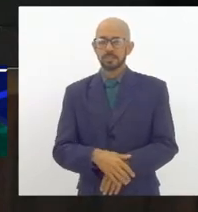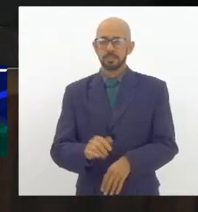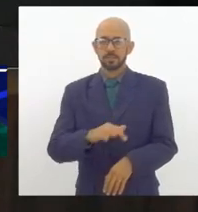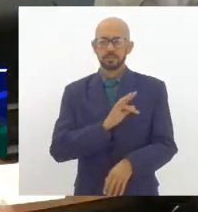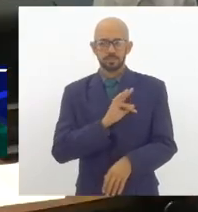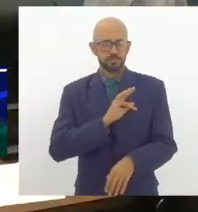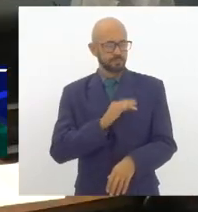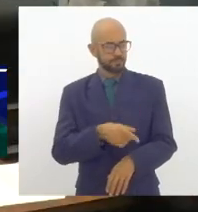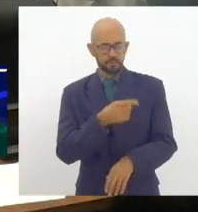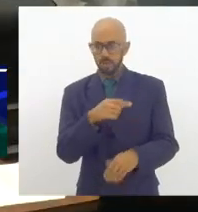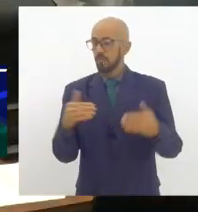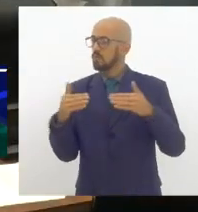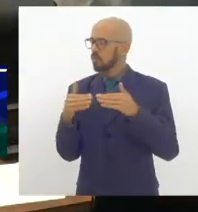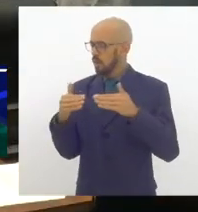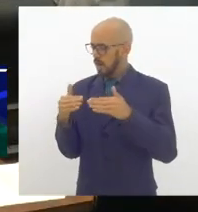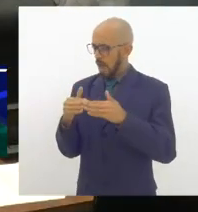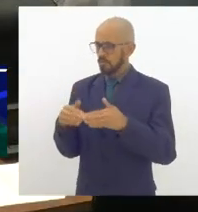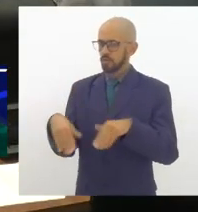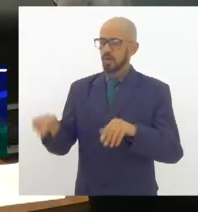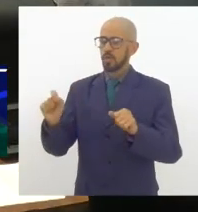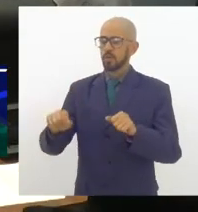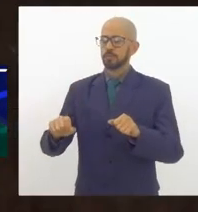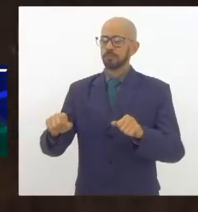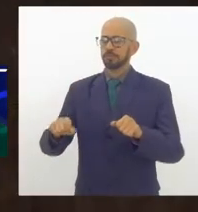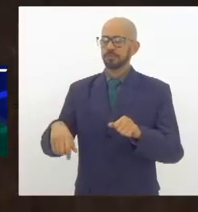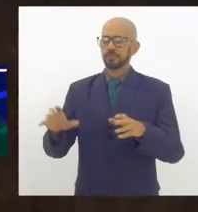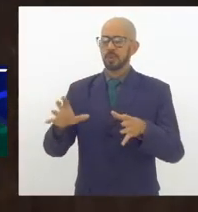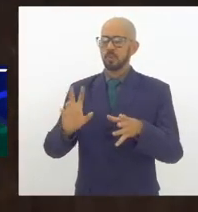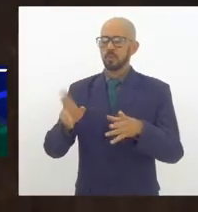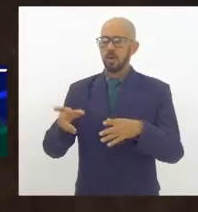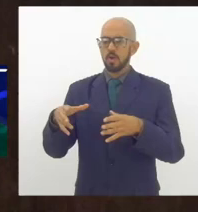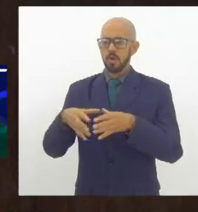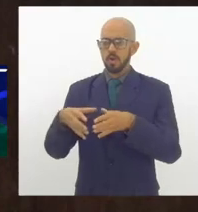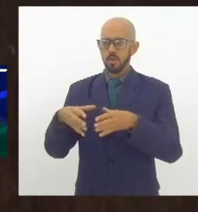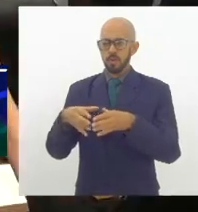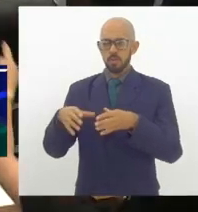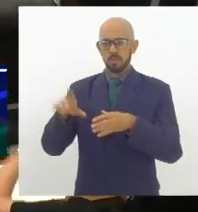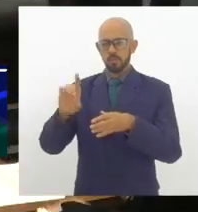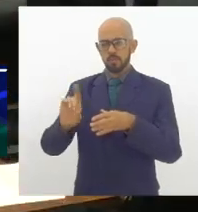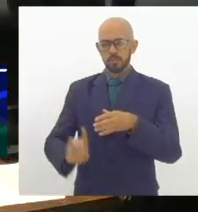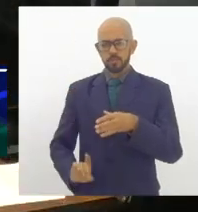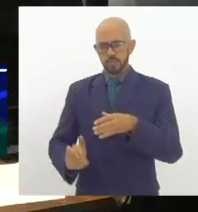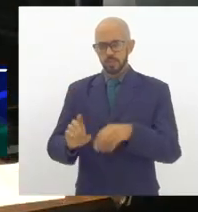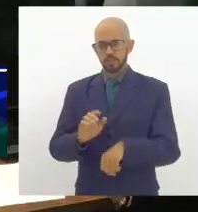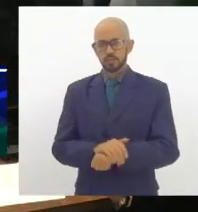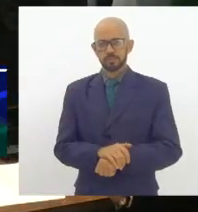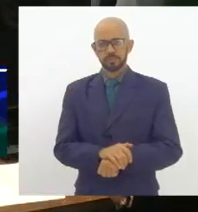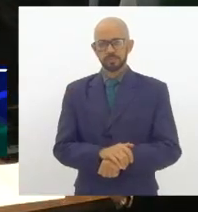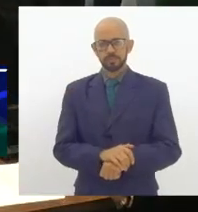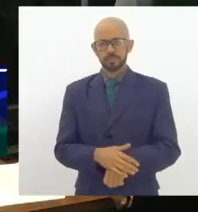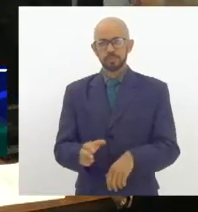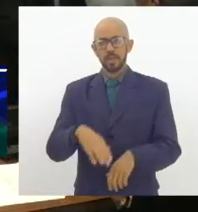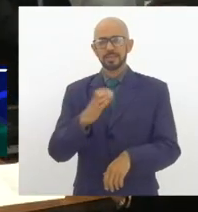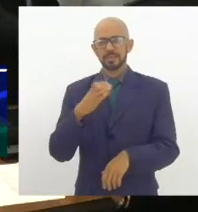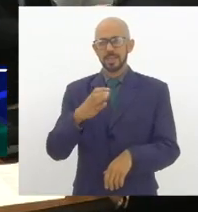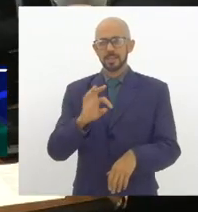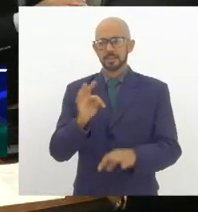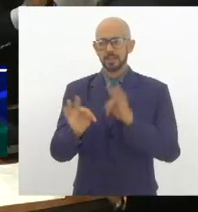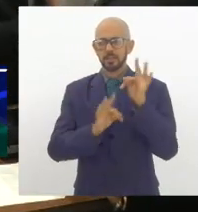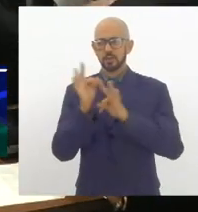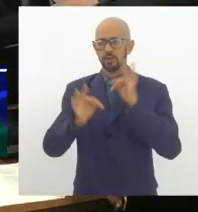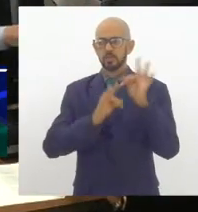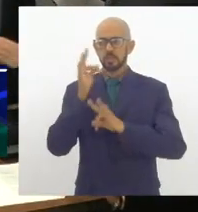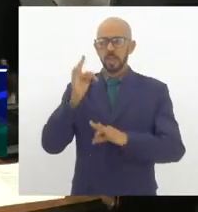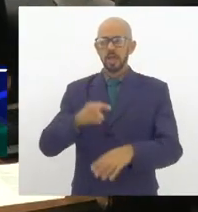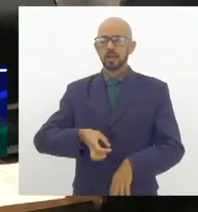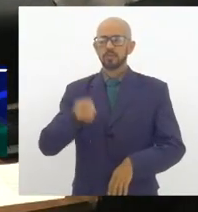saúde parecer favorável nos termos do parecer da comissão de pessoa com deficiência pela comissão de ciência e tecnologia Deputado